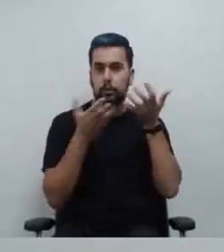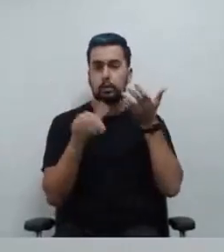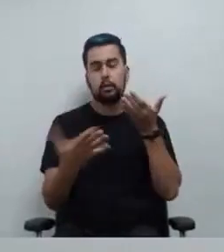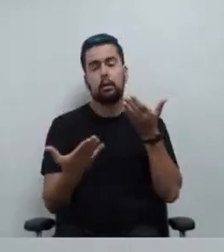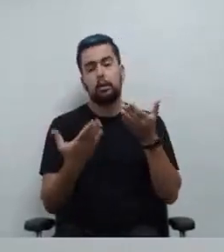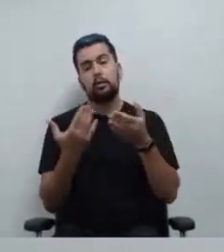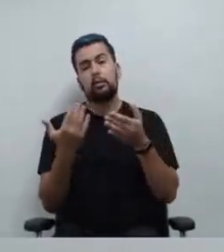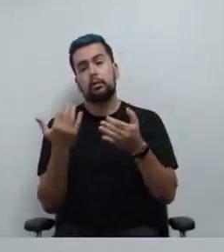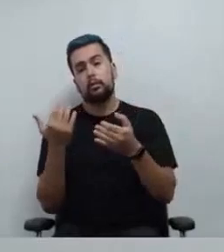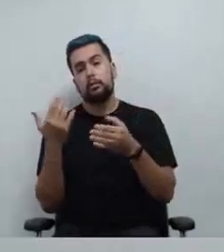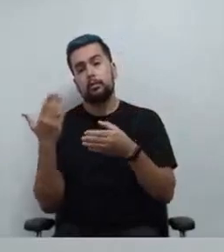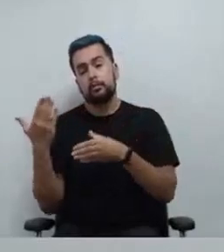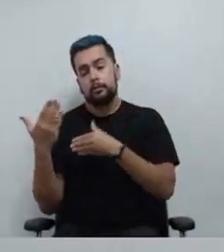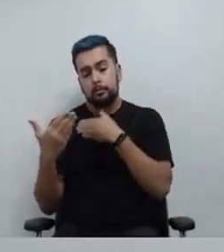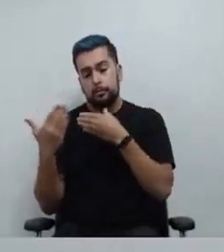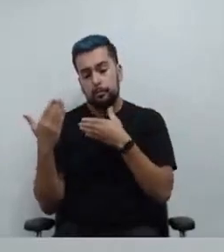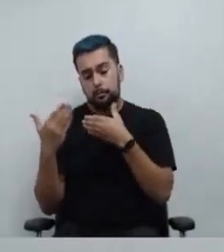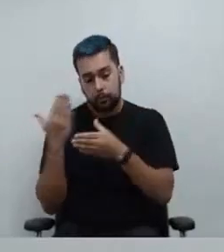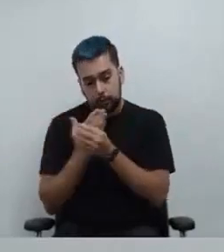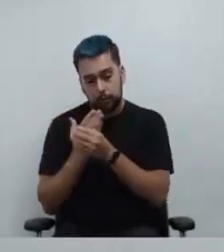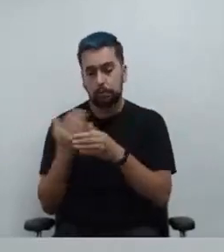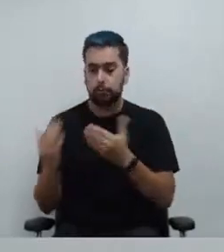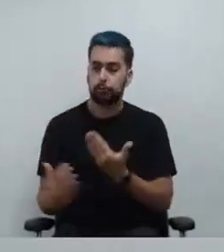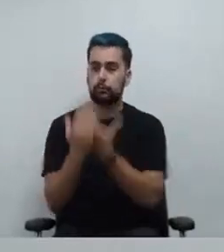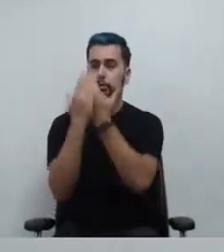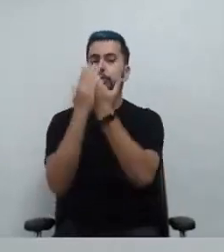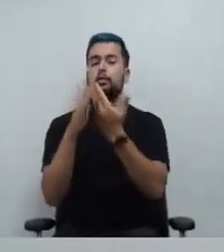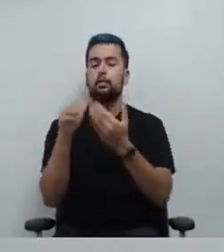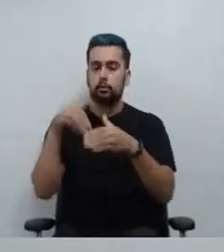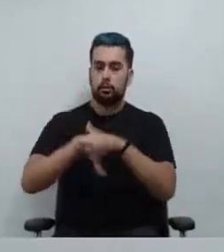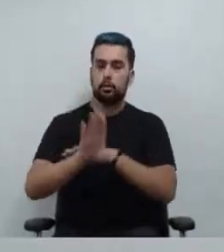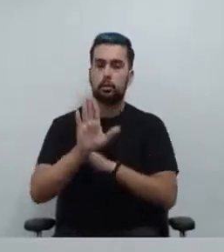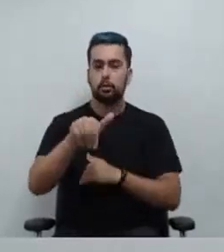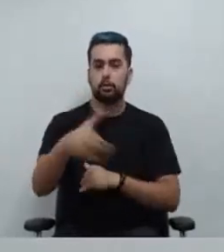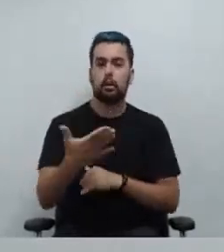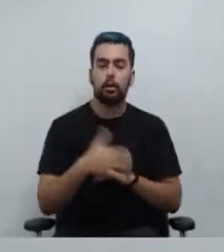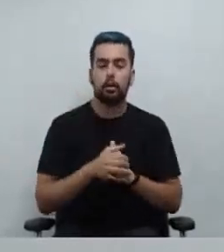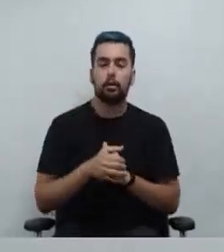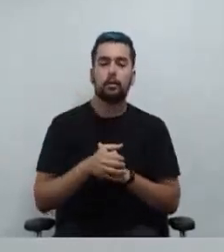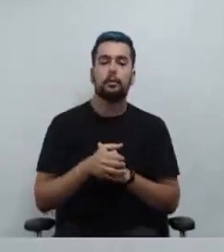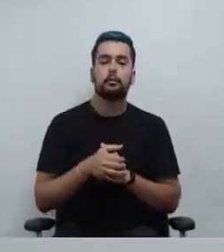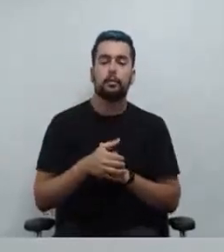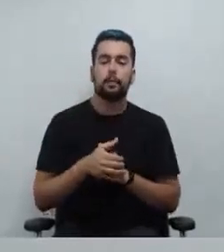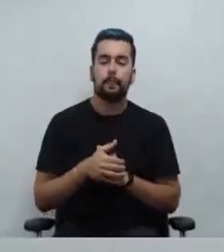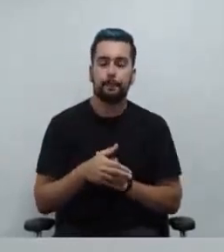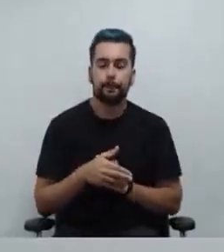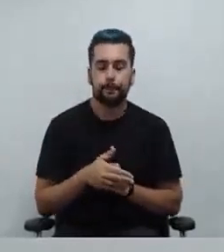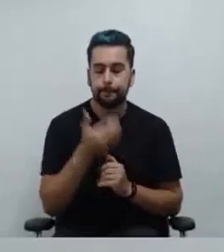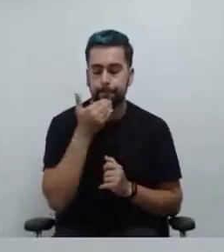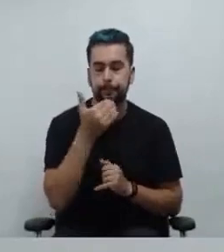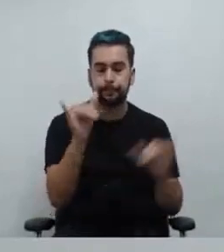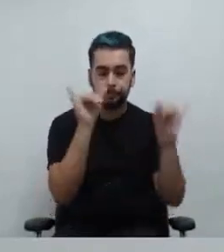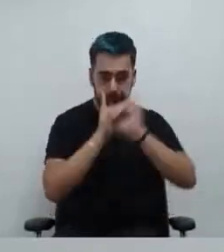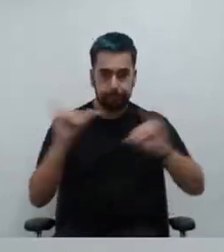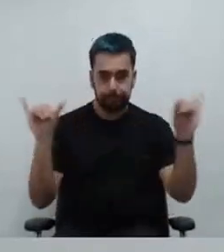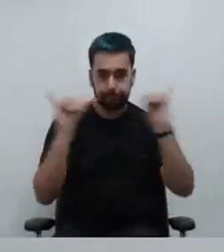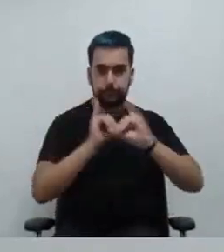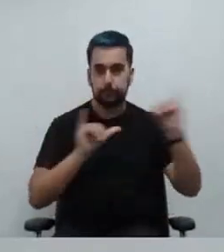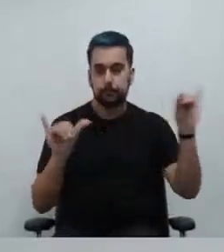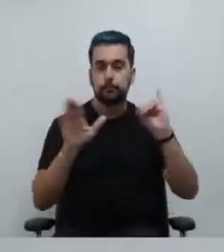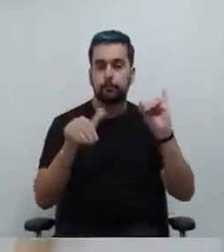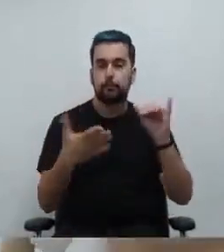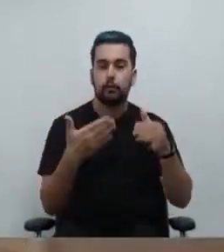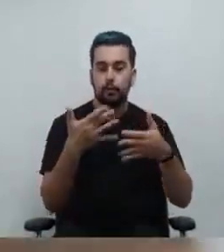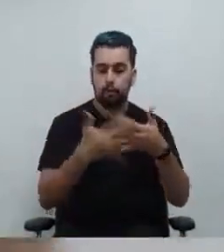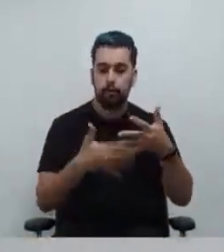arquivamento dessa impugnação. Ademais, considerando o pedido declaratório e que a prevenção deste relator se limita à lista